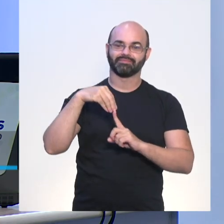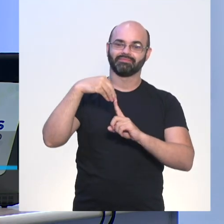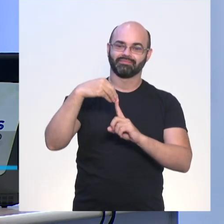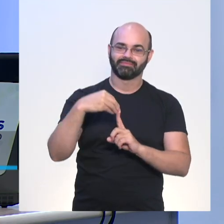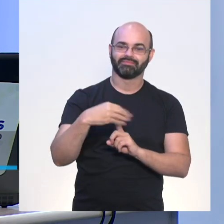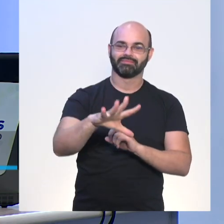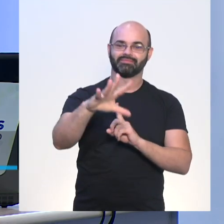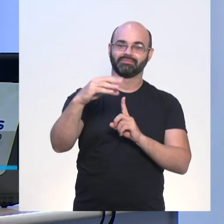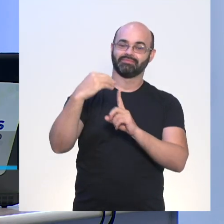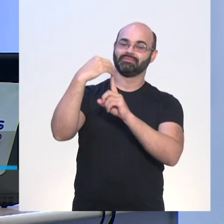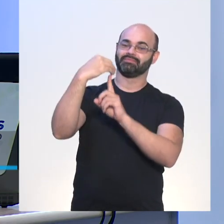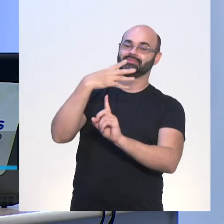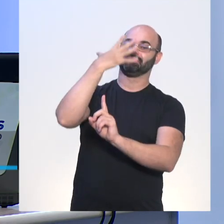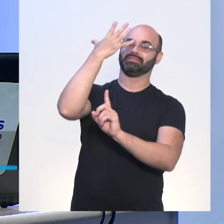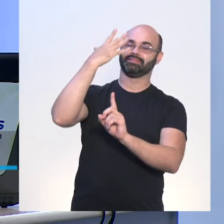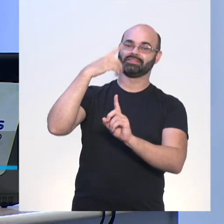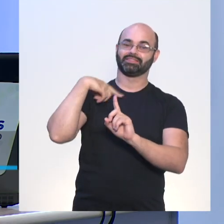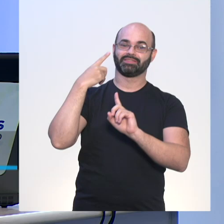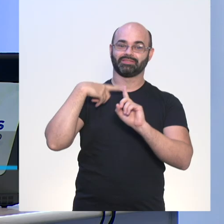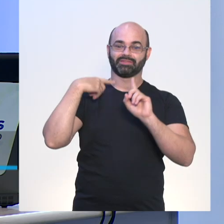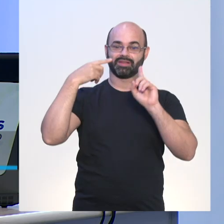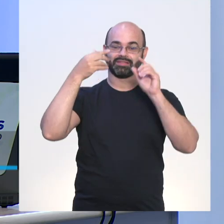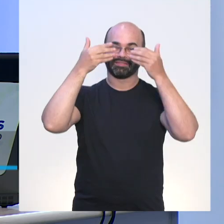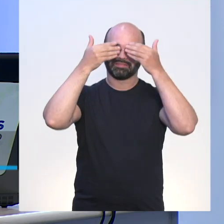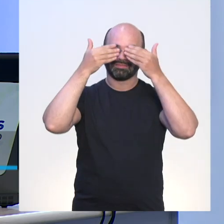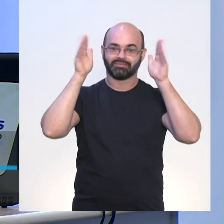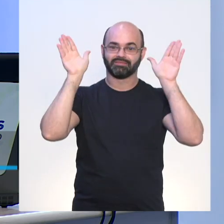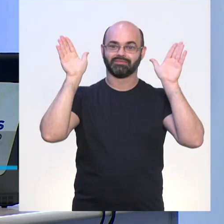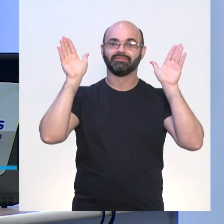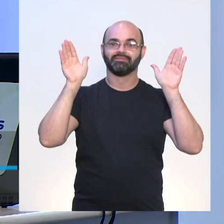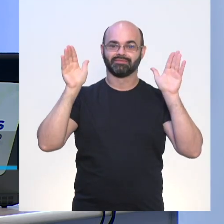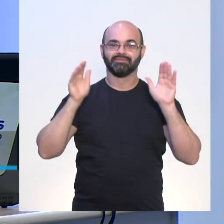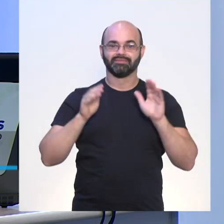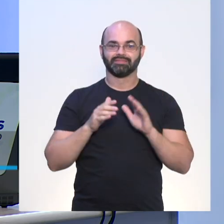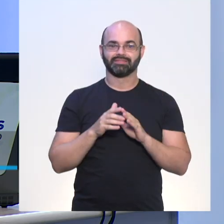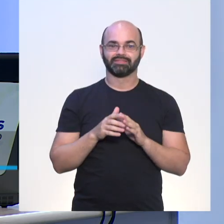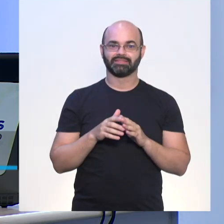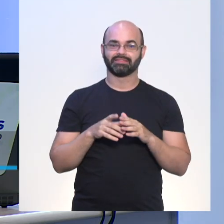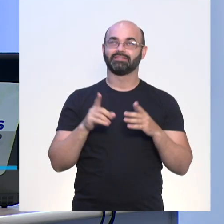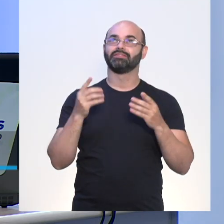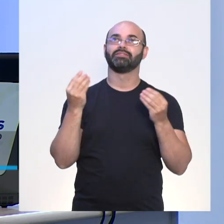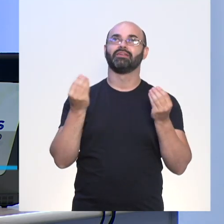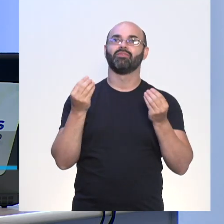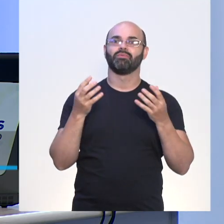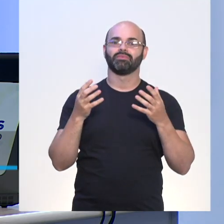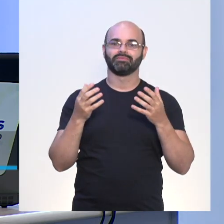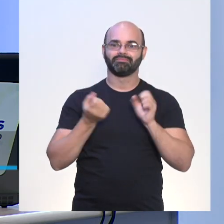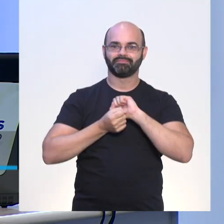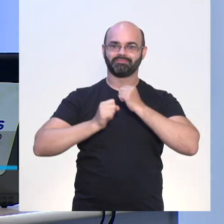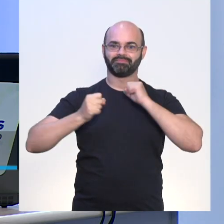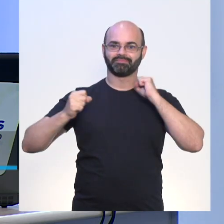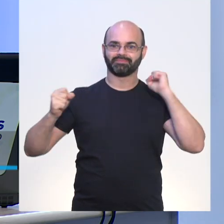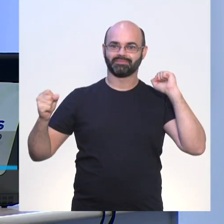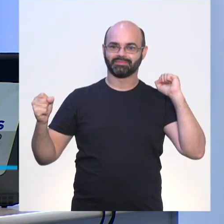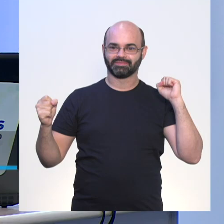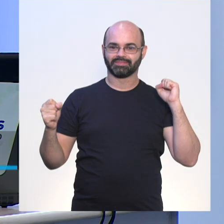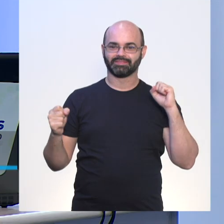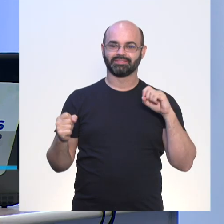para nos dar a proporção, né, a ideia da grandeza de tudo aquilo que a